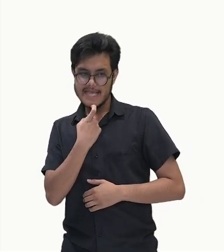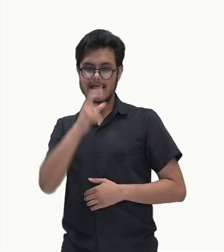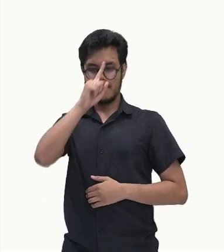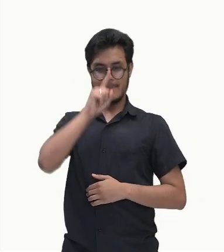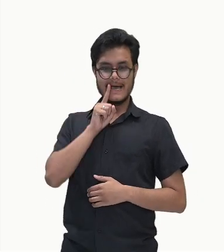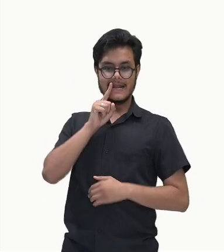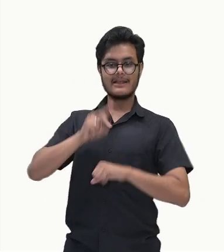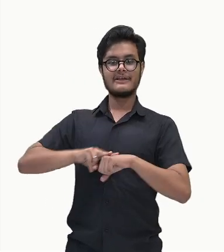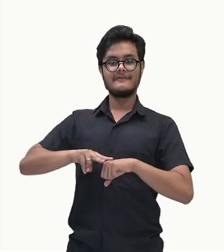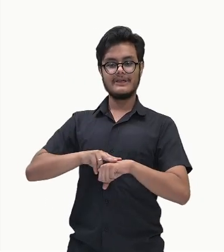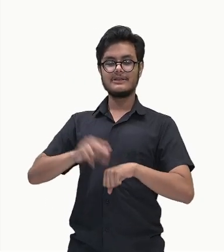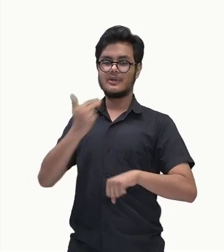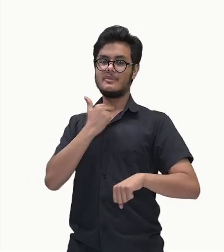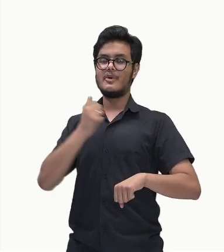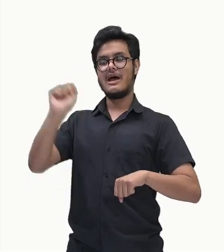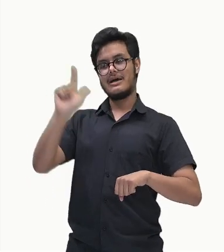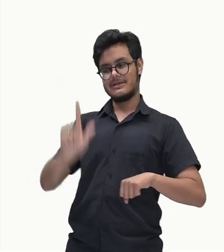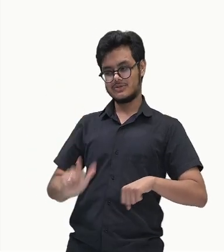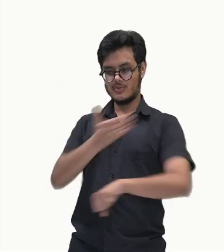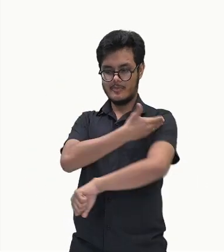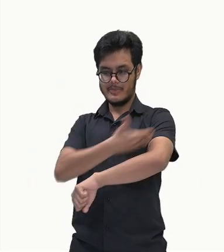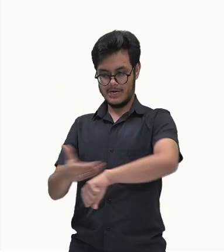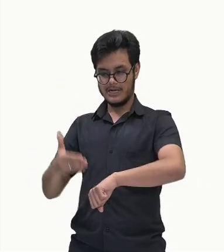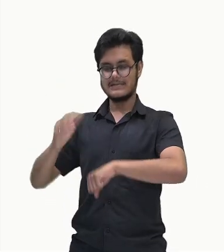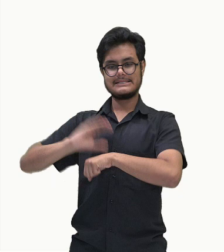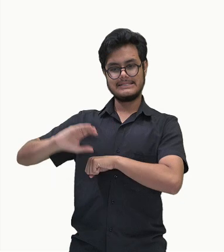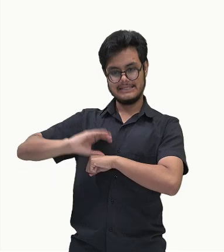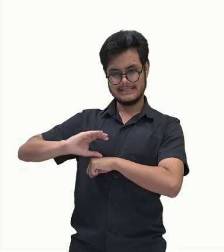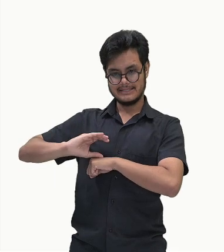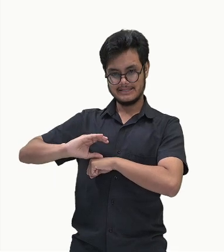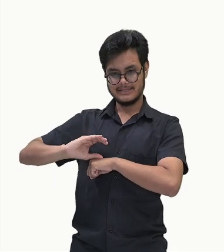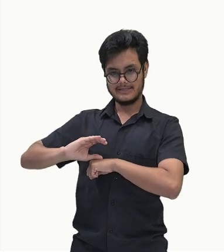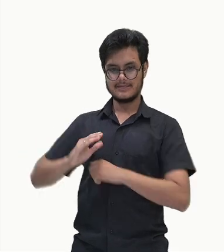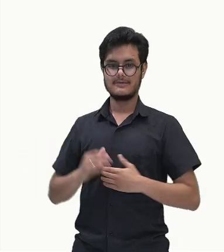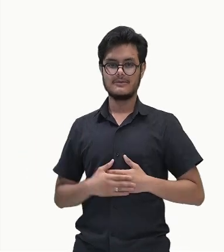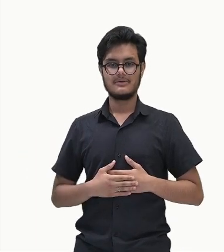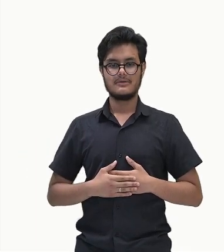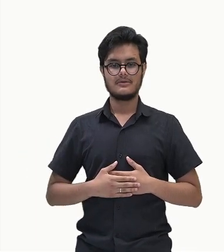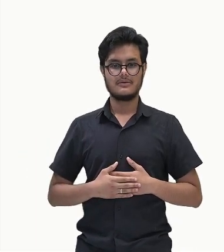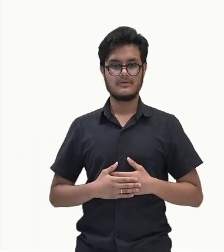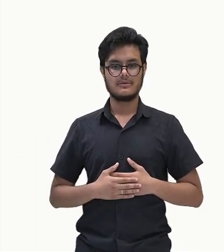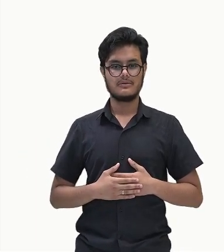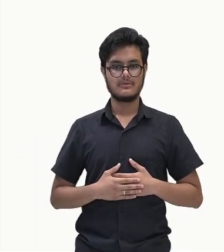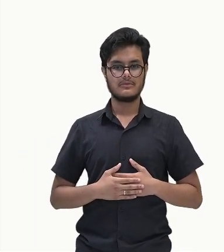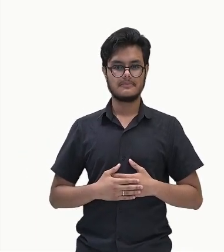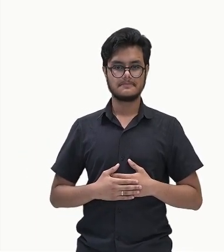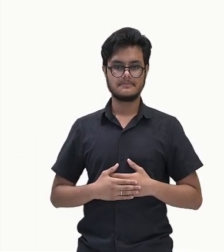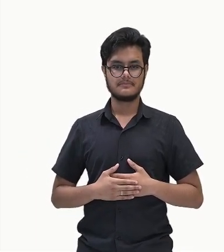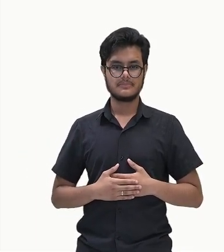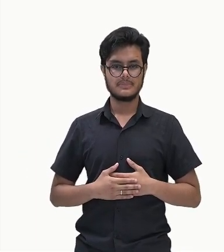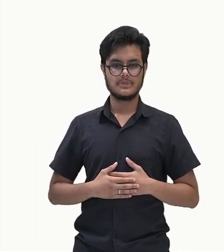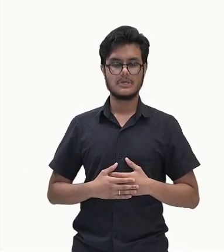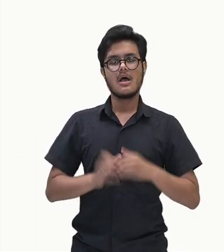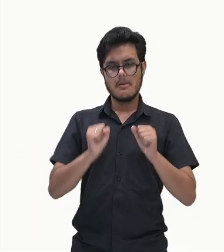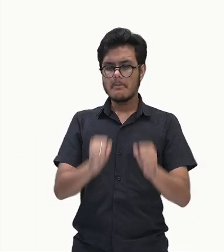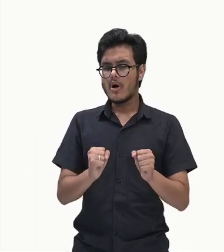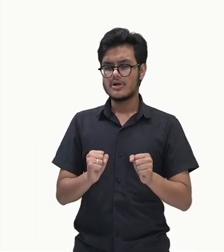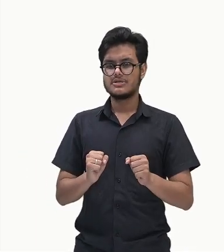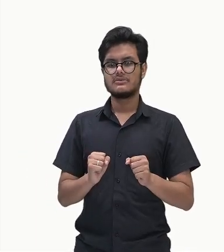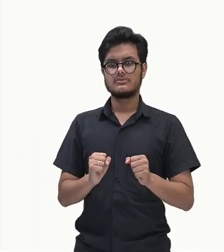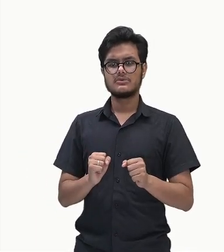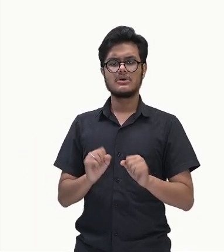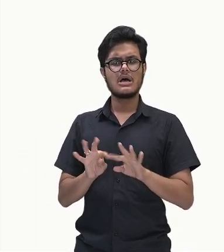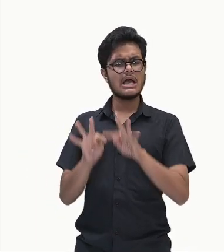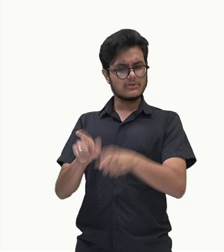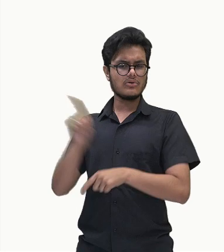Branca azul e a deixa eu ver quantos tem aqui agora podem ser podem ser